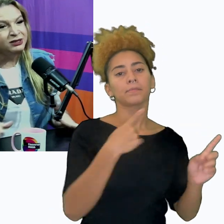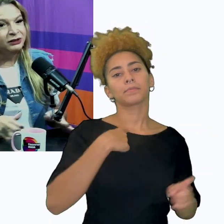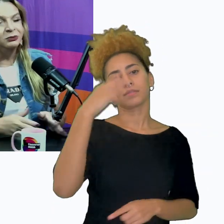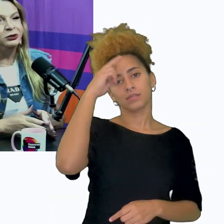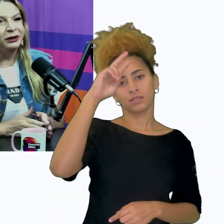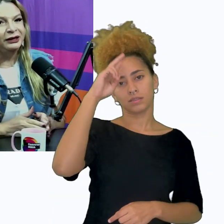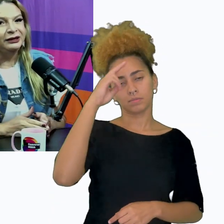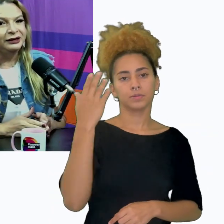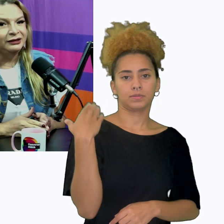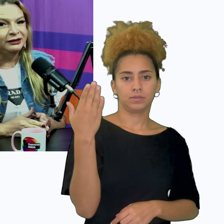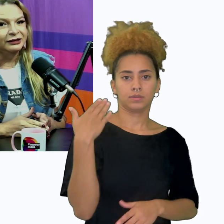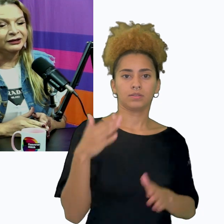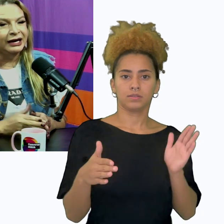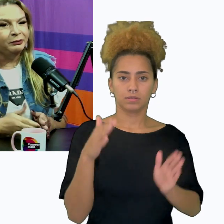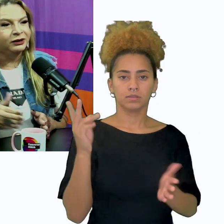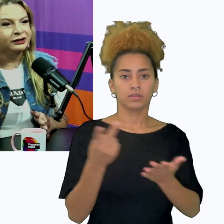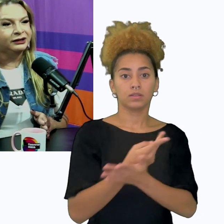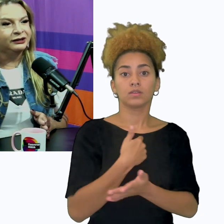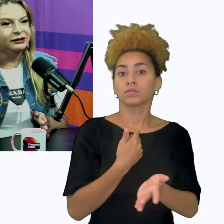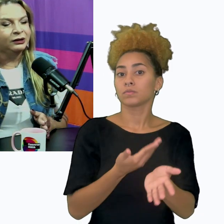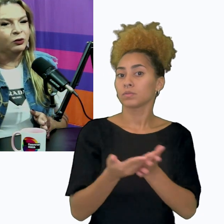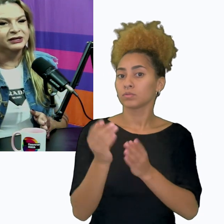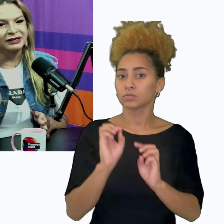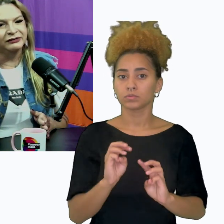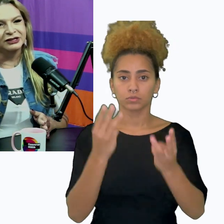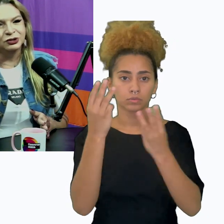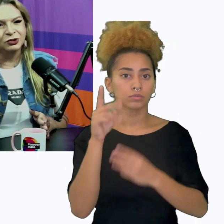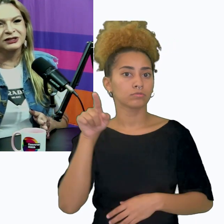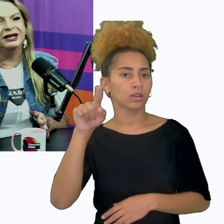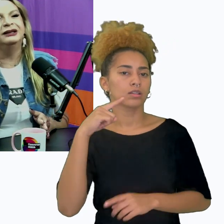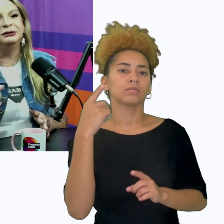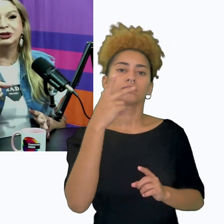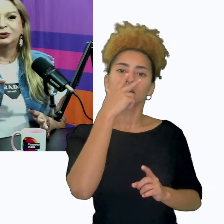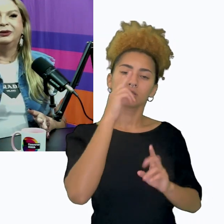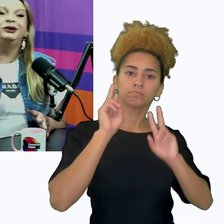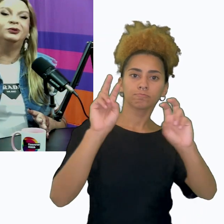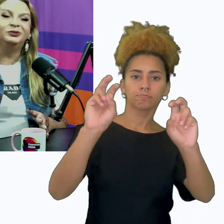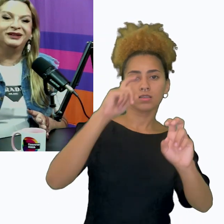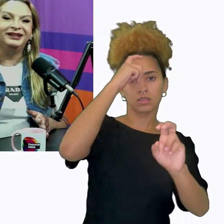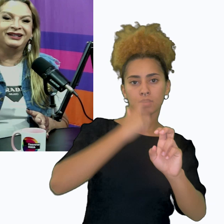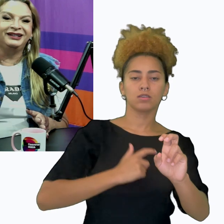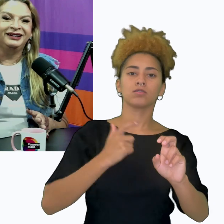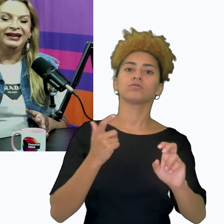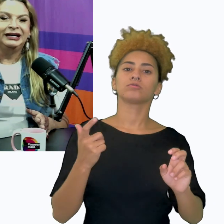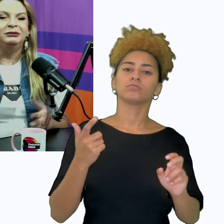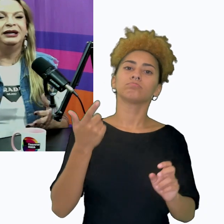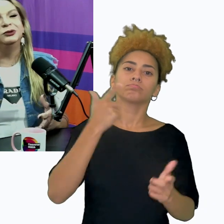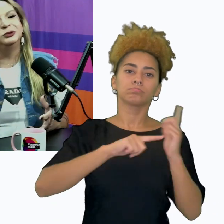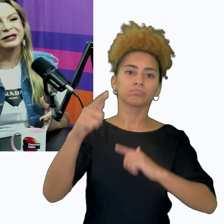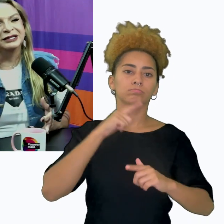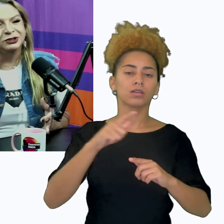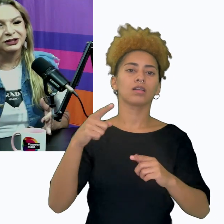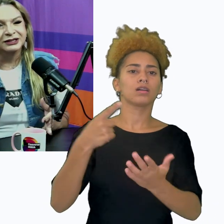Mas eu lembro muito bem que na época que eu comecei a fazer shows, que a Lena me descobriu e que me deu